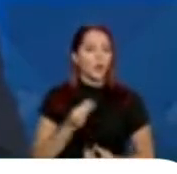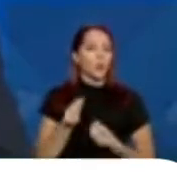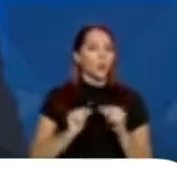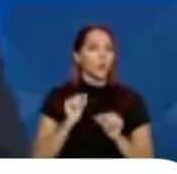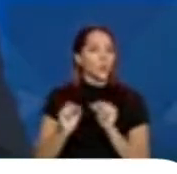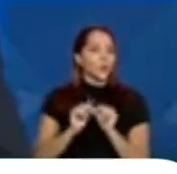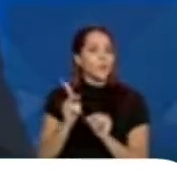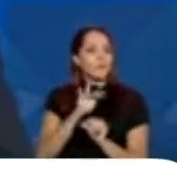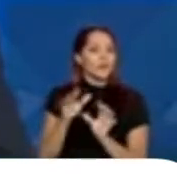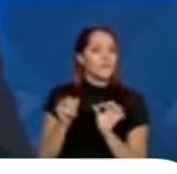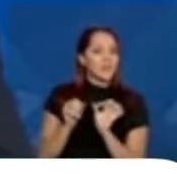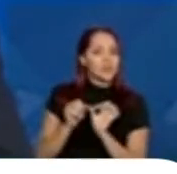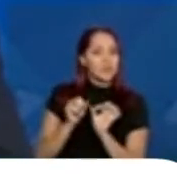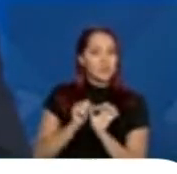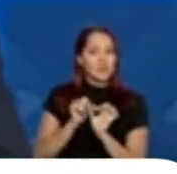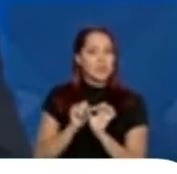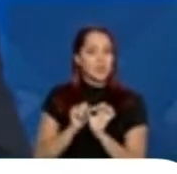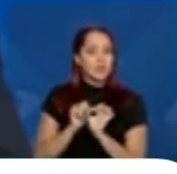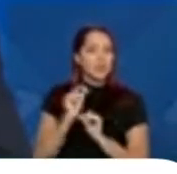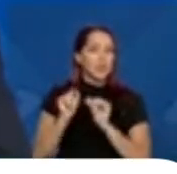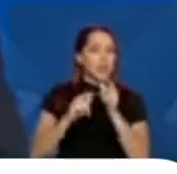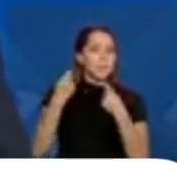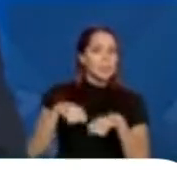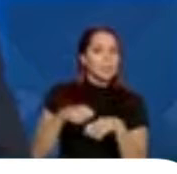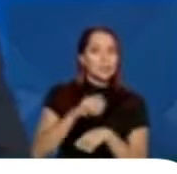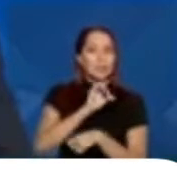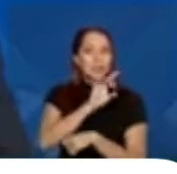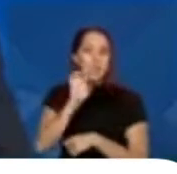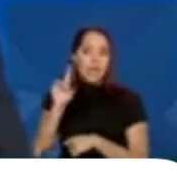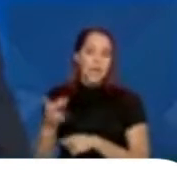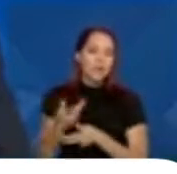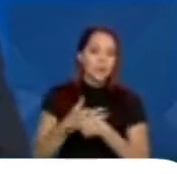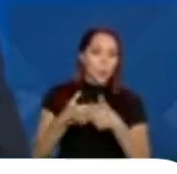prevê ir de cada item, com prazos.